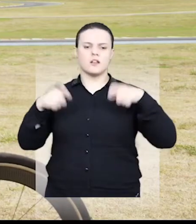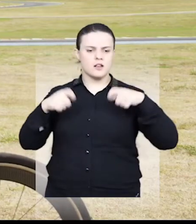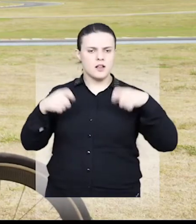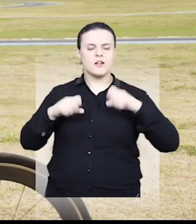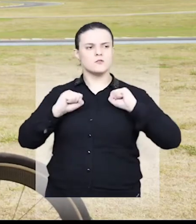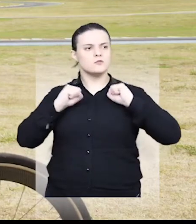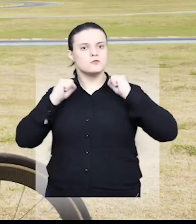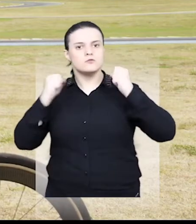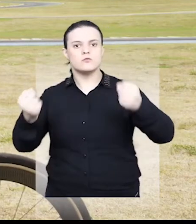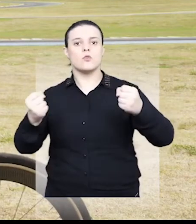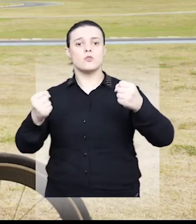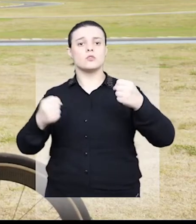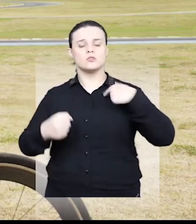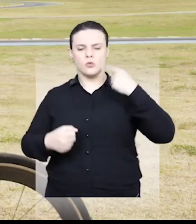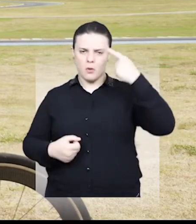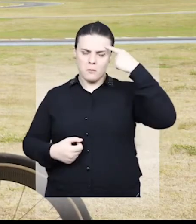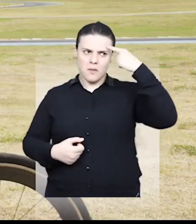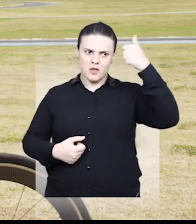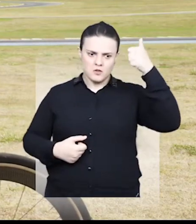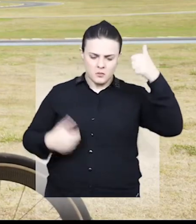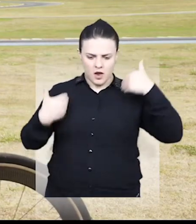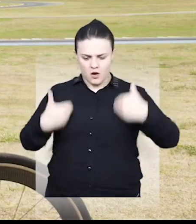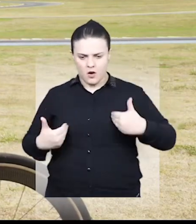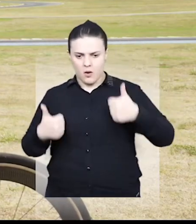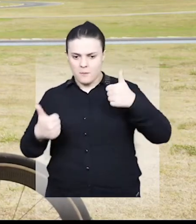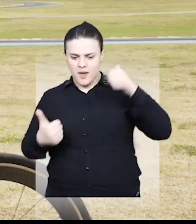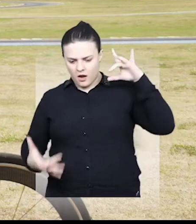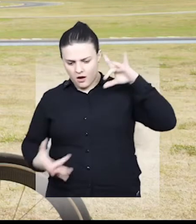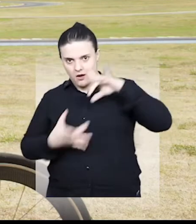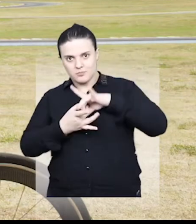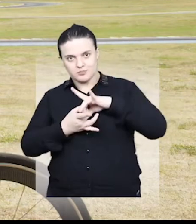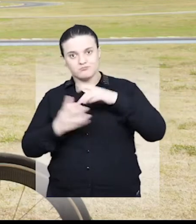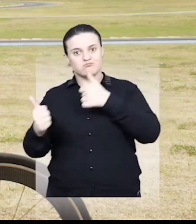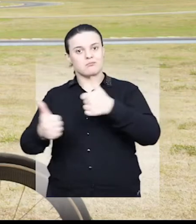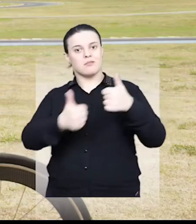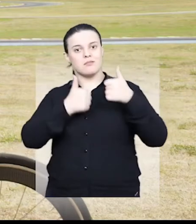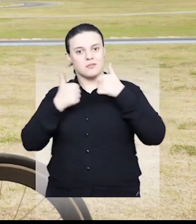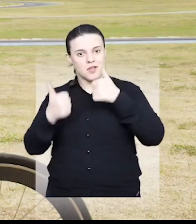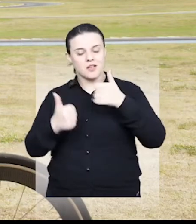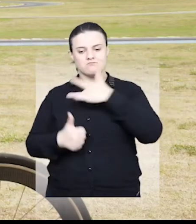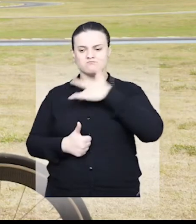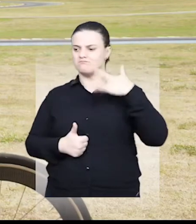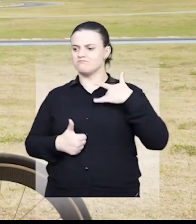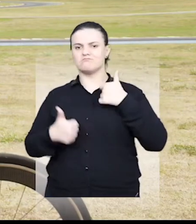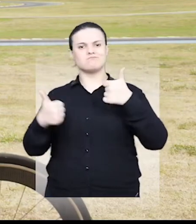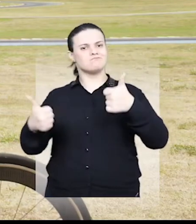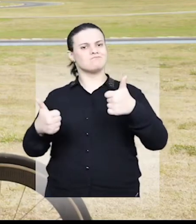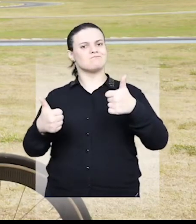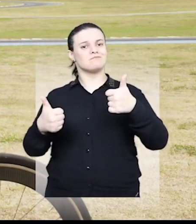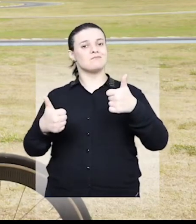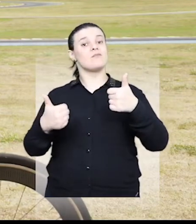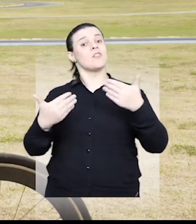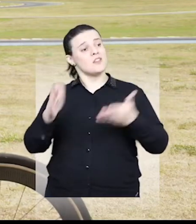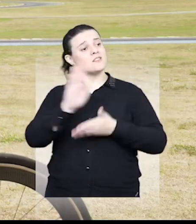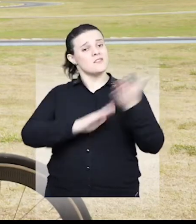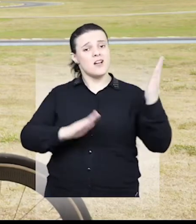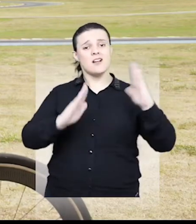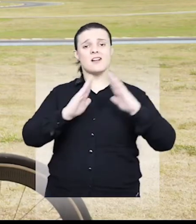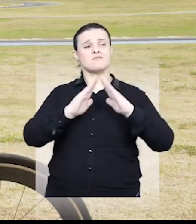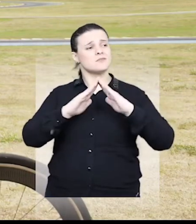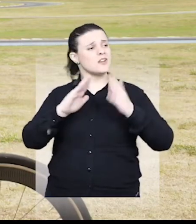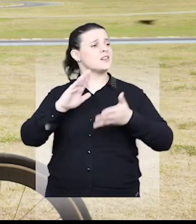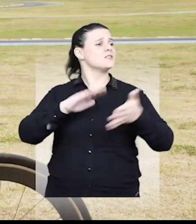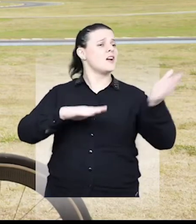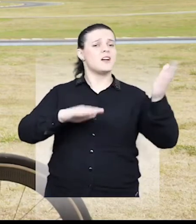né, e busca estar bem consigo mesmo, praticando atividade física, com a saúde em dia, saia de